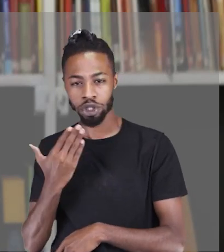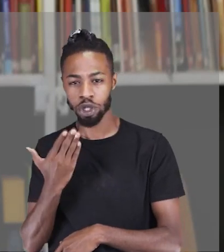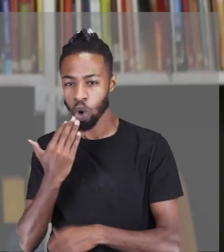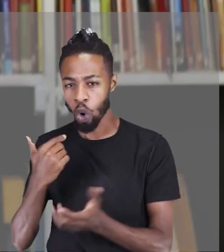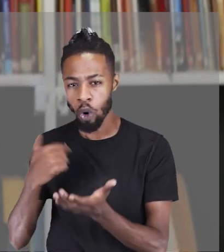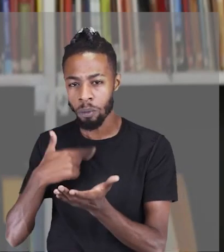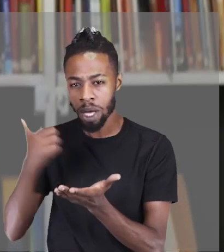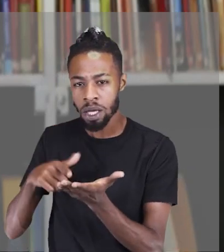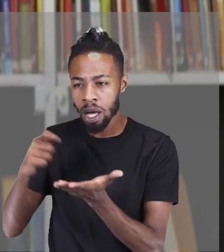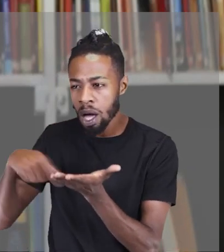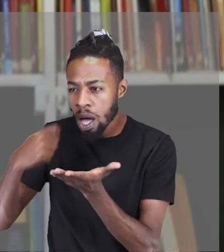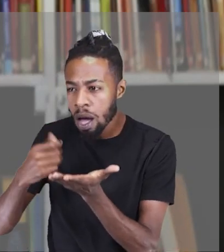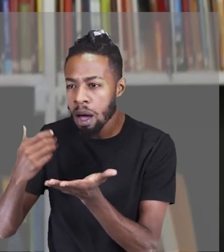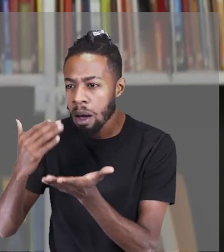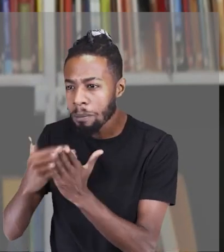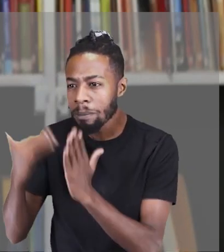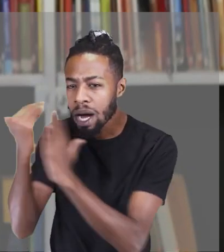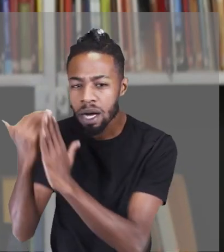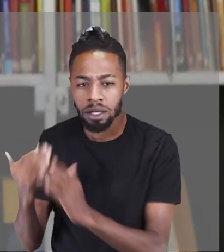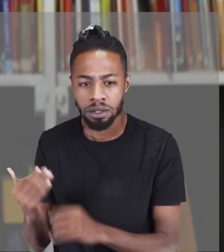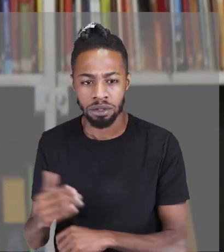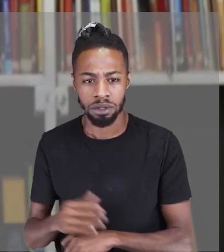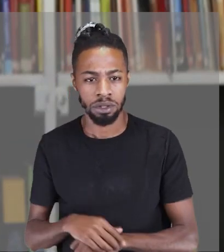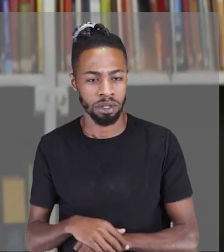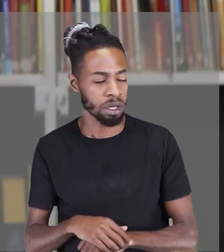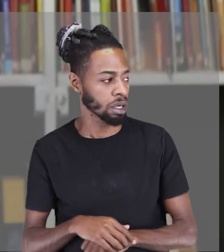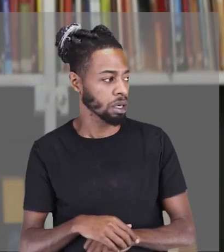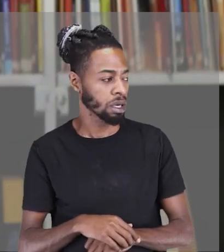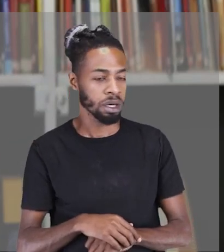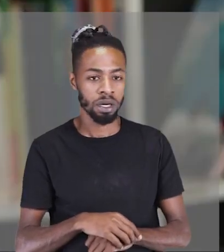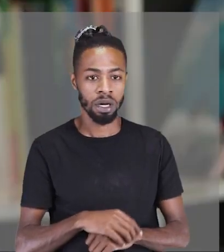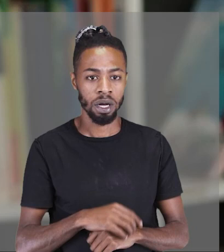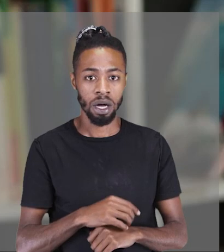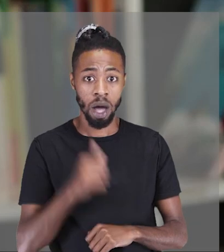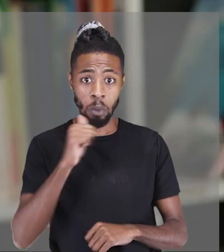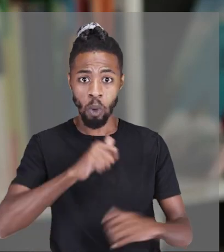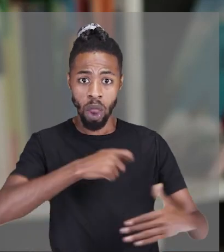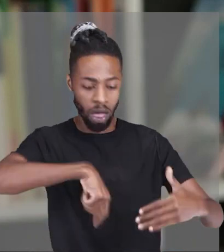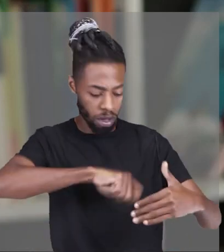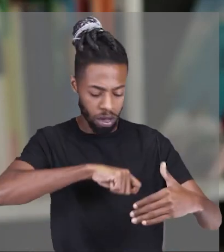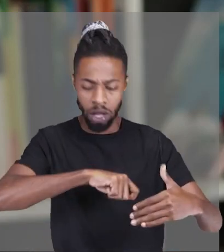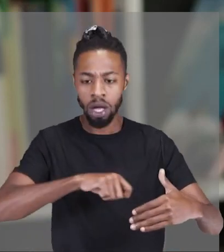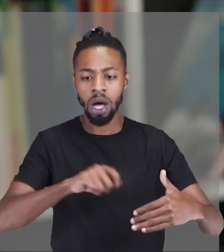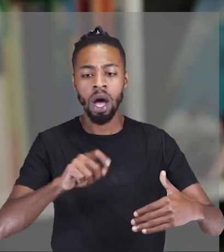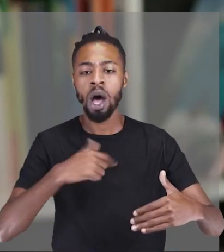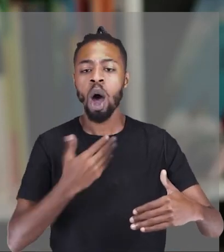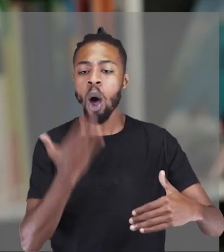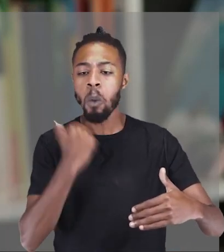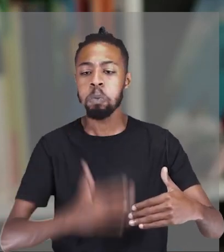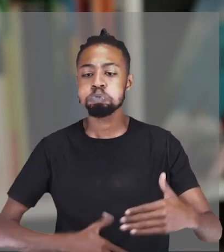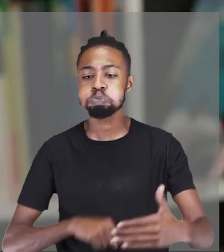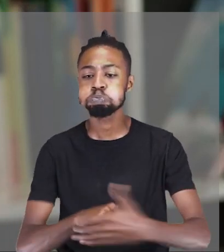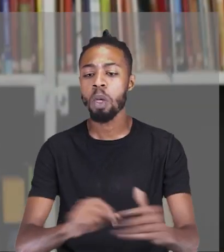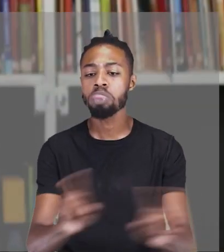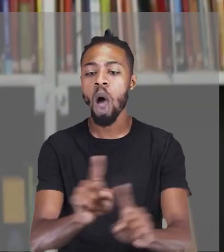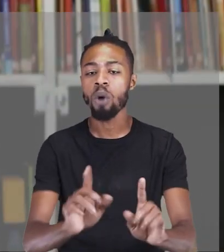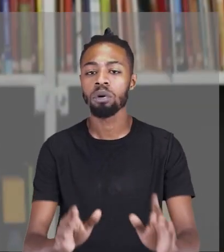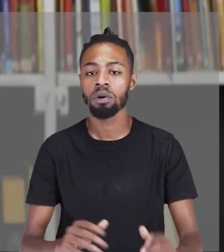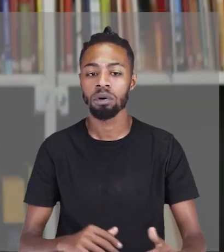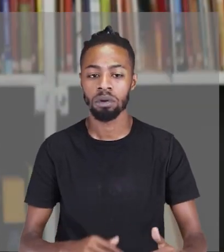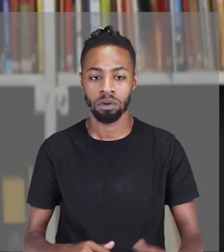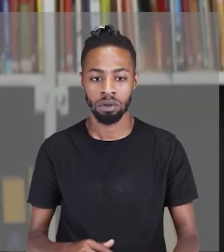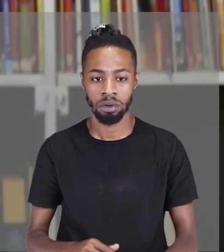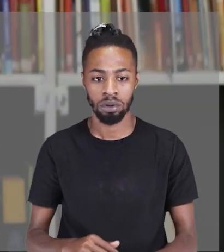com um colega. Ela foi pedir mais comida. Aí a cozinheira pegou e falou assim pra ela: aqui não é pra encher o bucho. Falou desse jeito pra